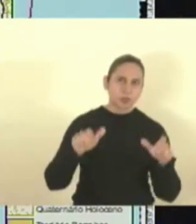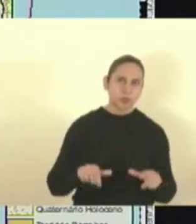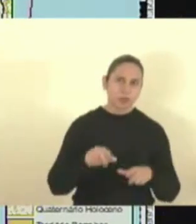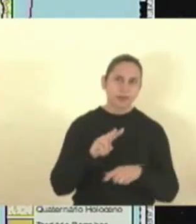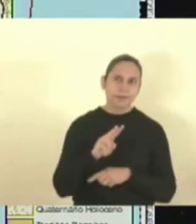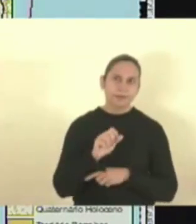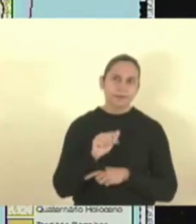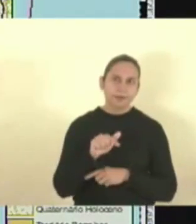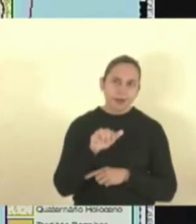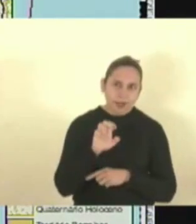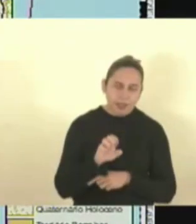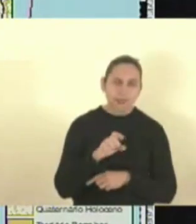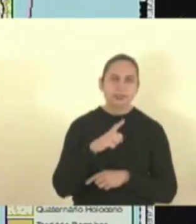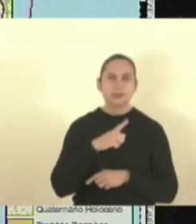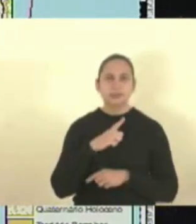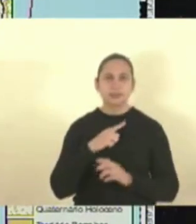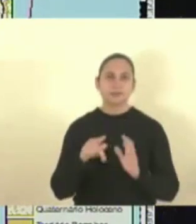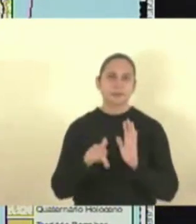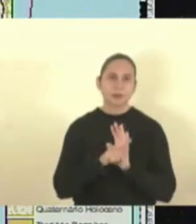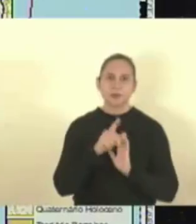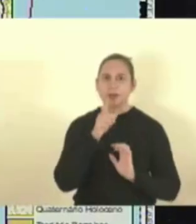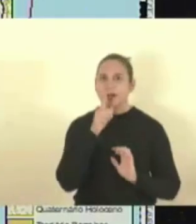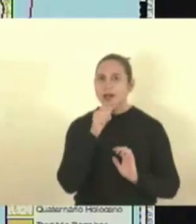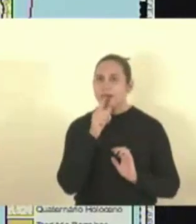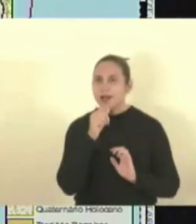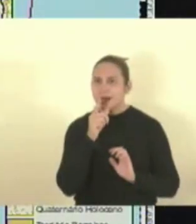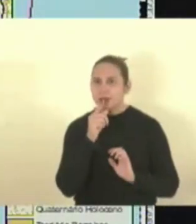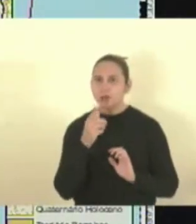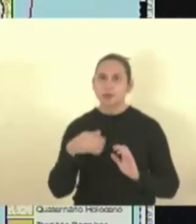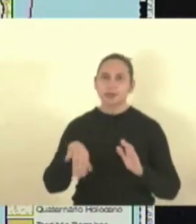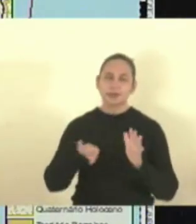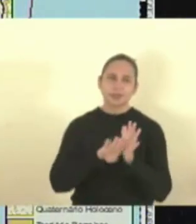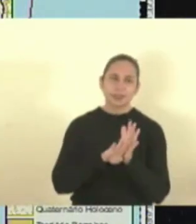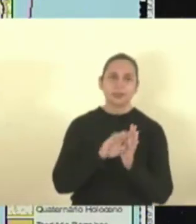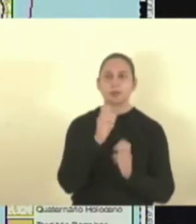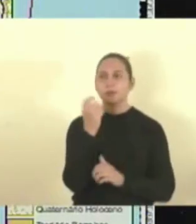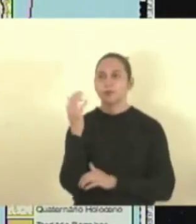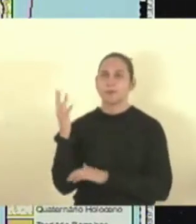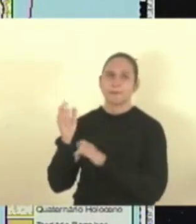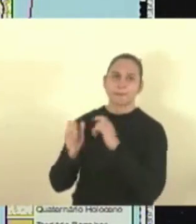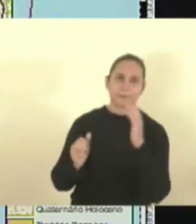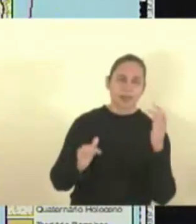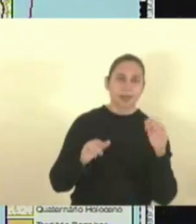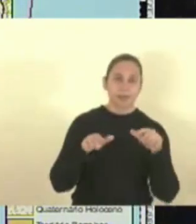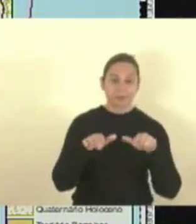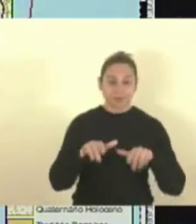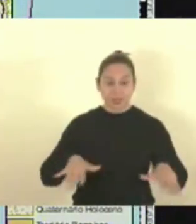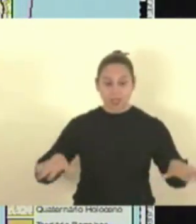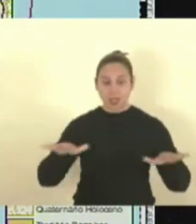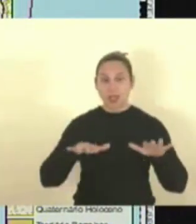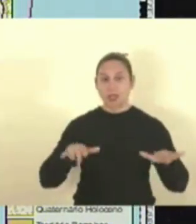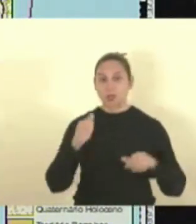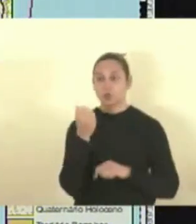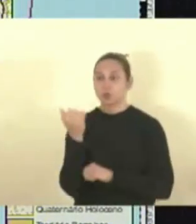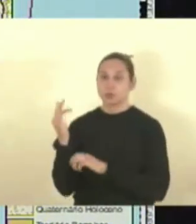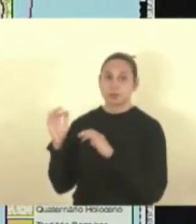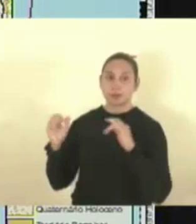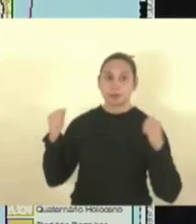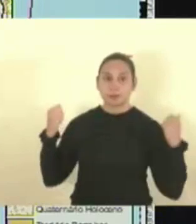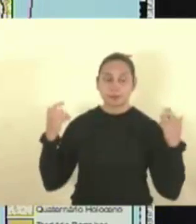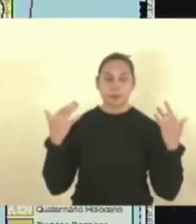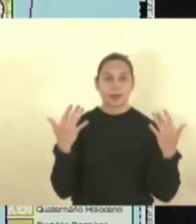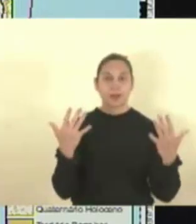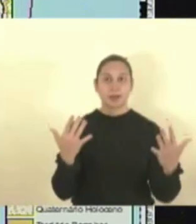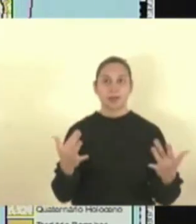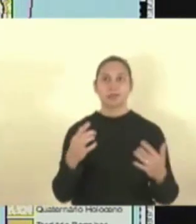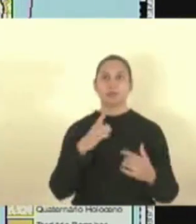drenagem fluvial drenando para dentro da área do parque, né? Essa área do parque, ela vai ser carregada com essa área